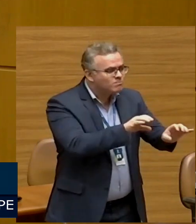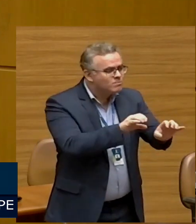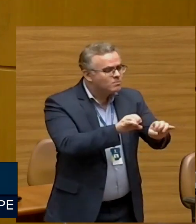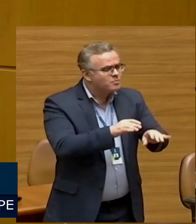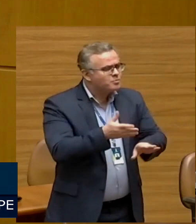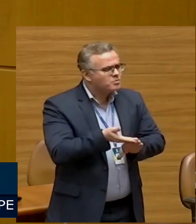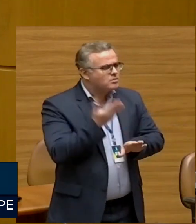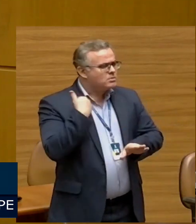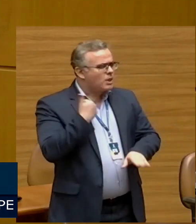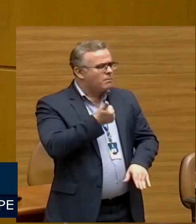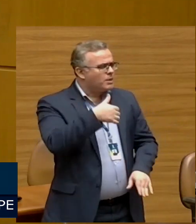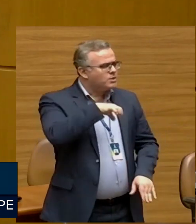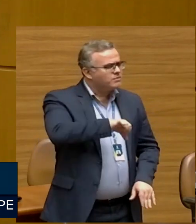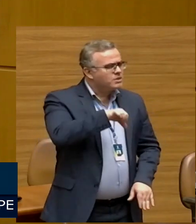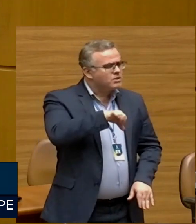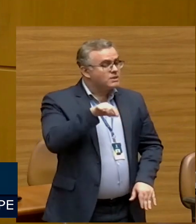em